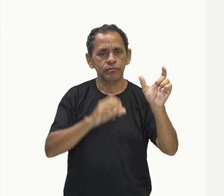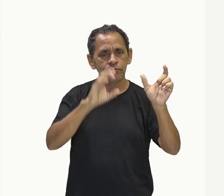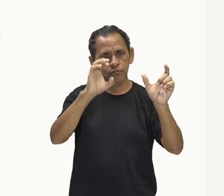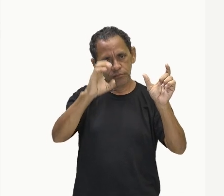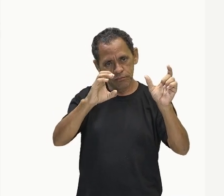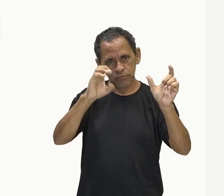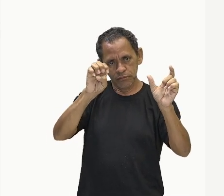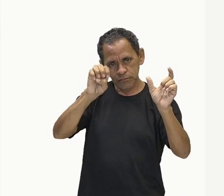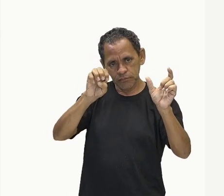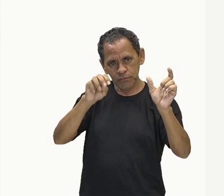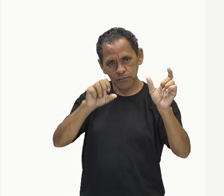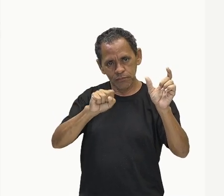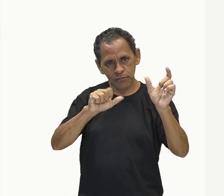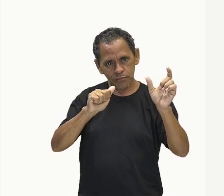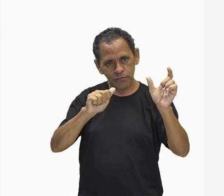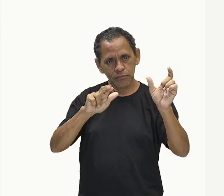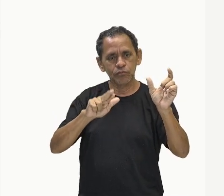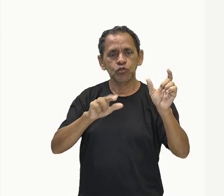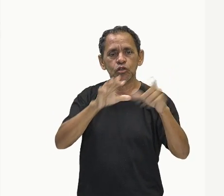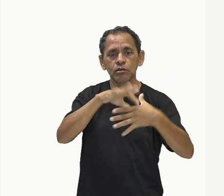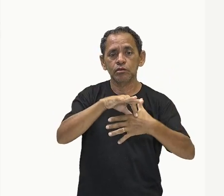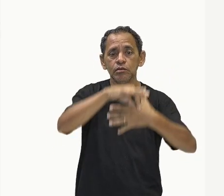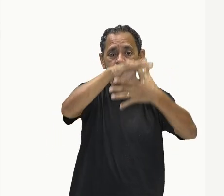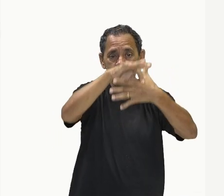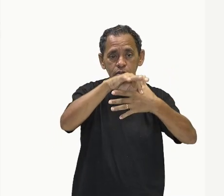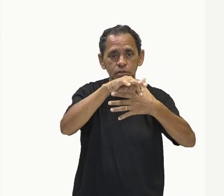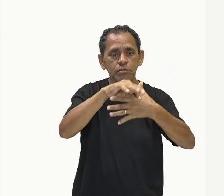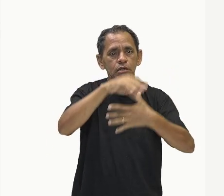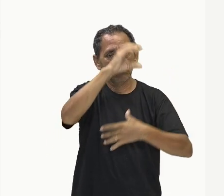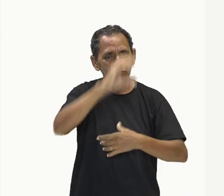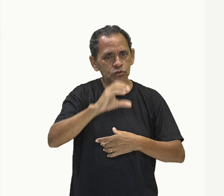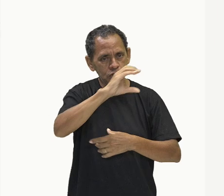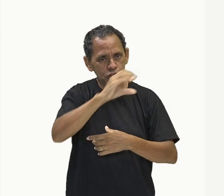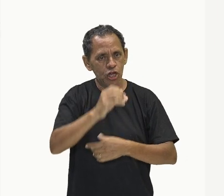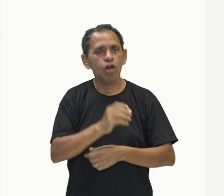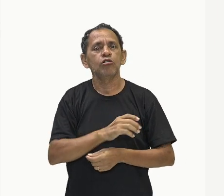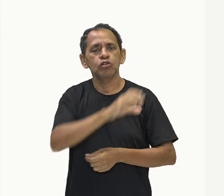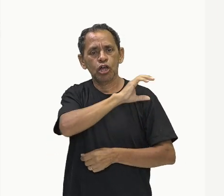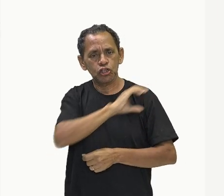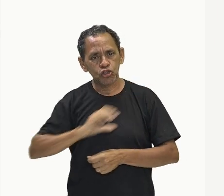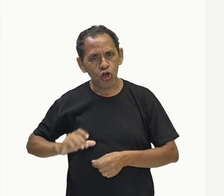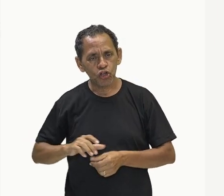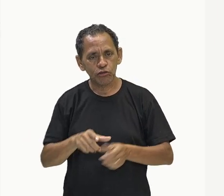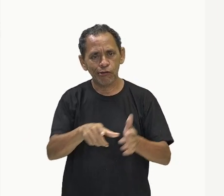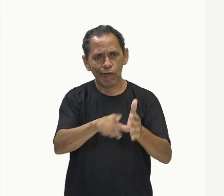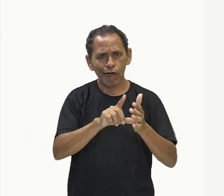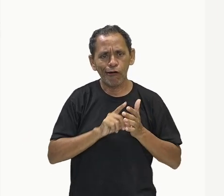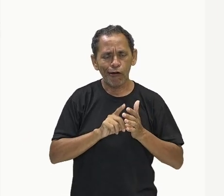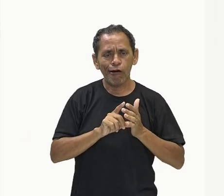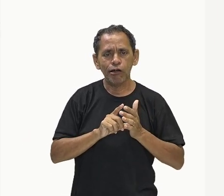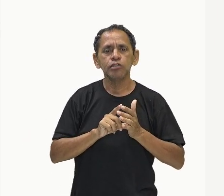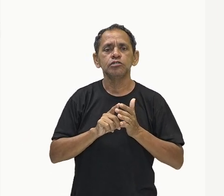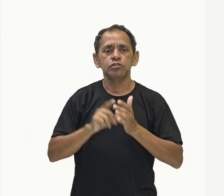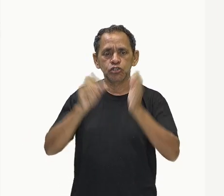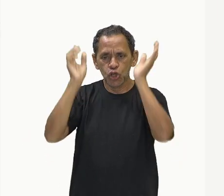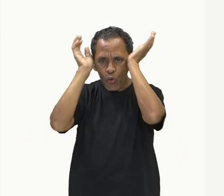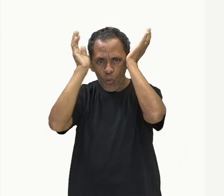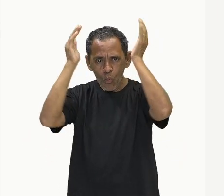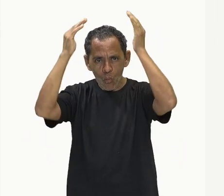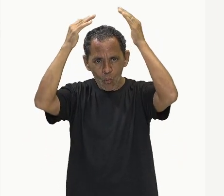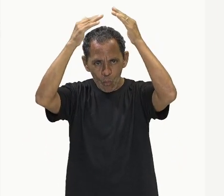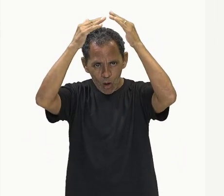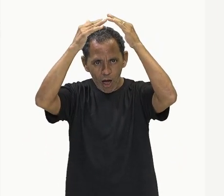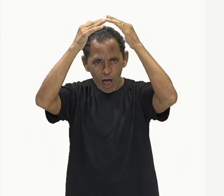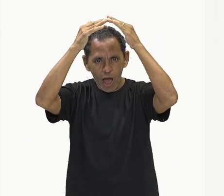se o grande líder cristão católico naquele momento, antes do cisma, era o Papa, tá, gente? O bispo de